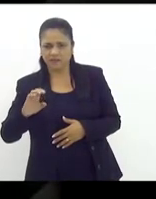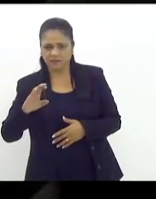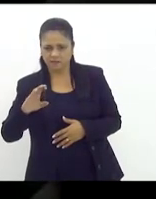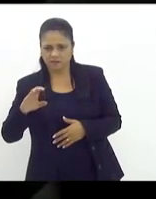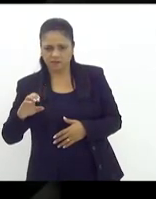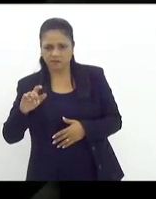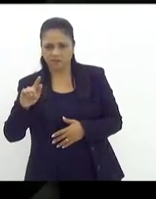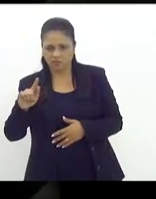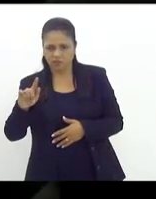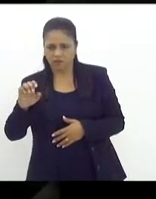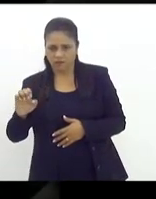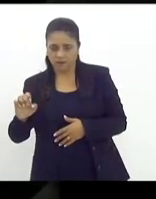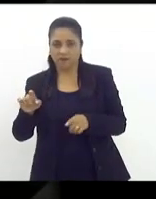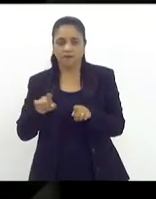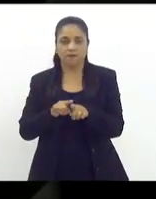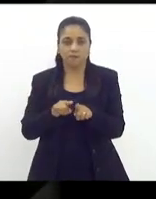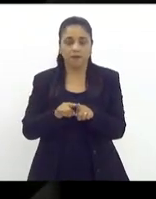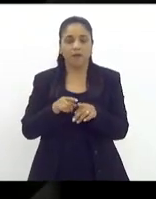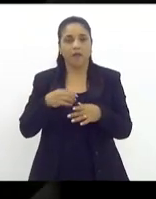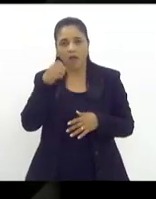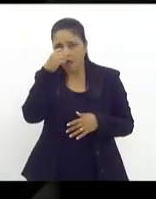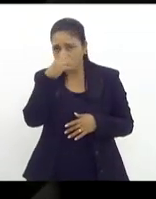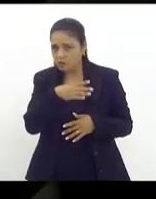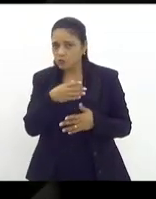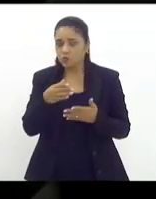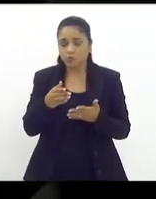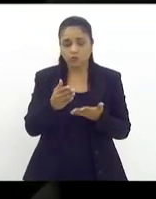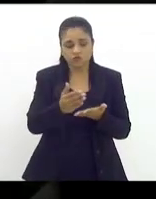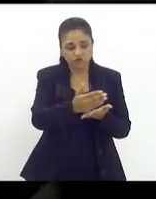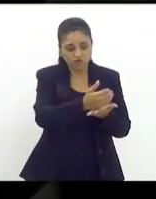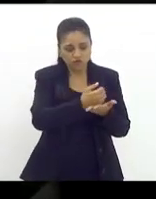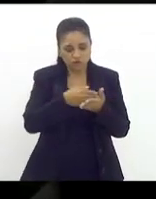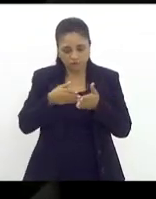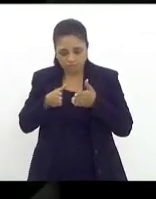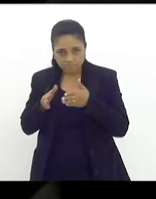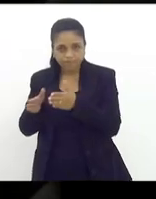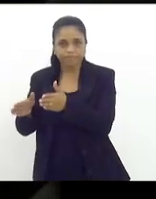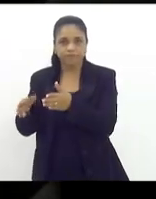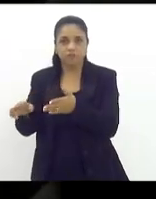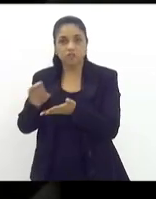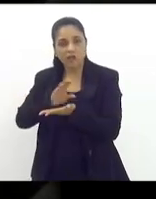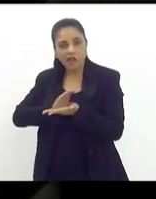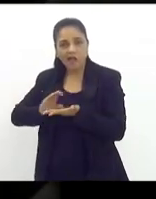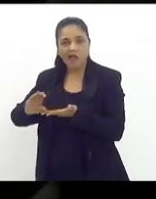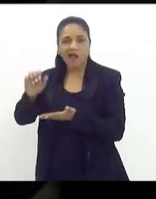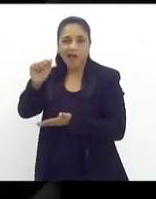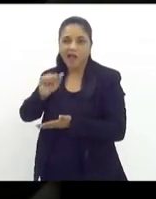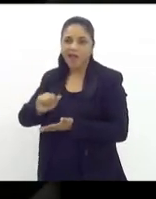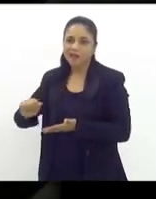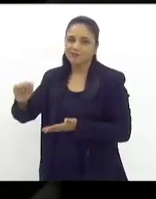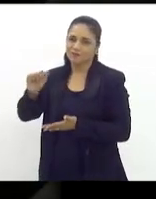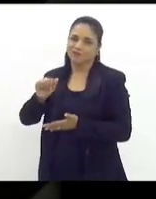há descentralizações absurdas com desvios de finalidade para associações de